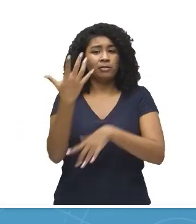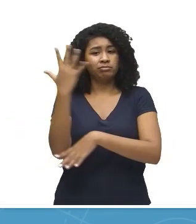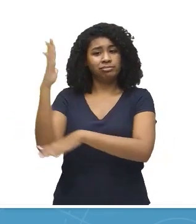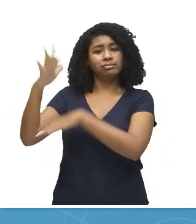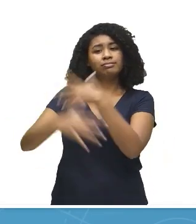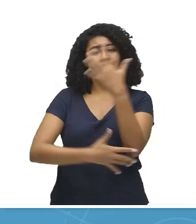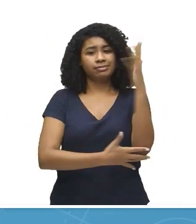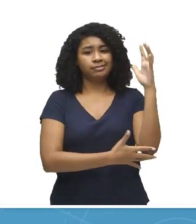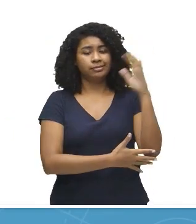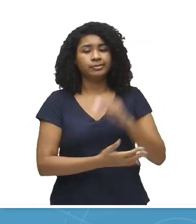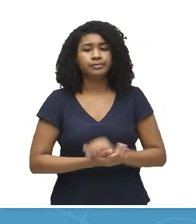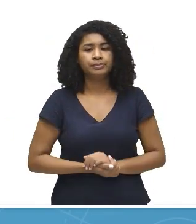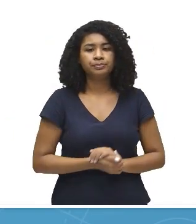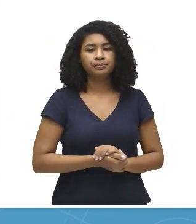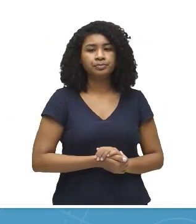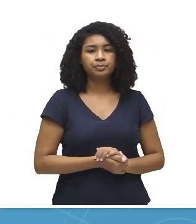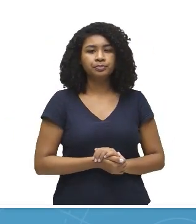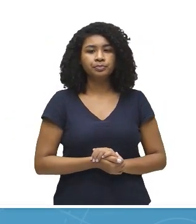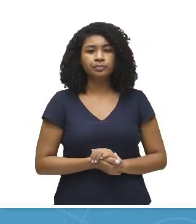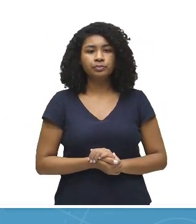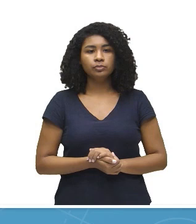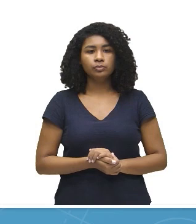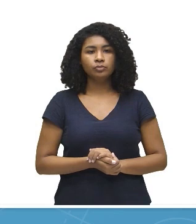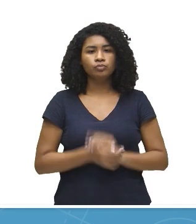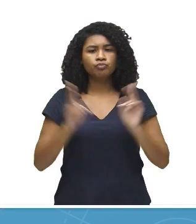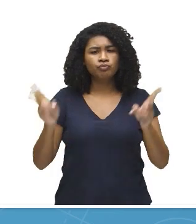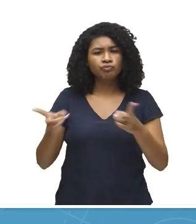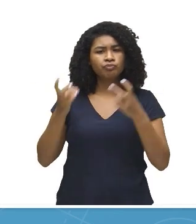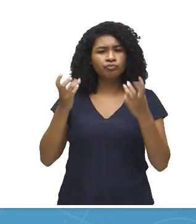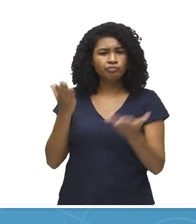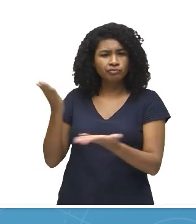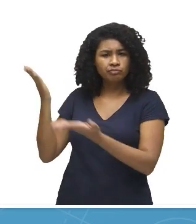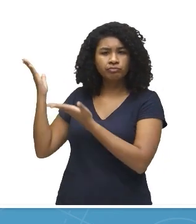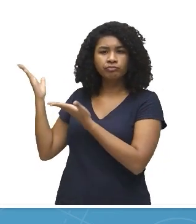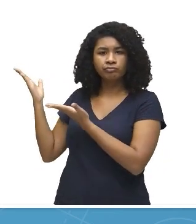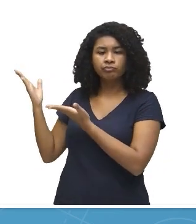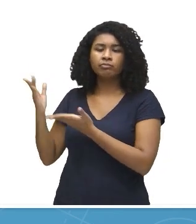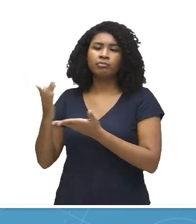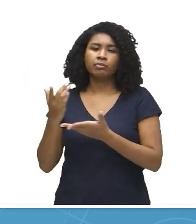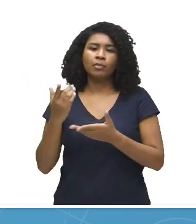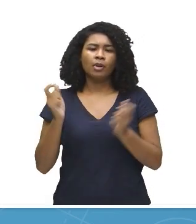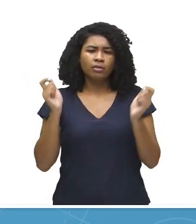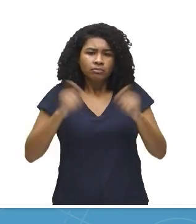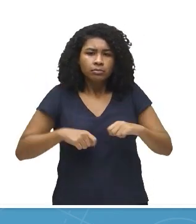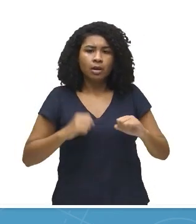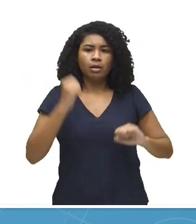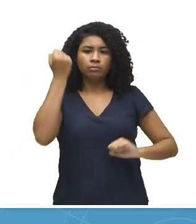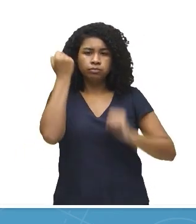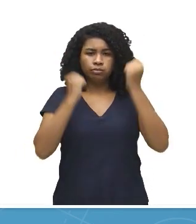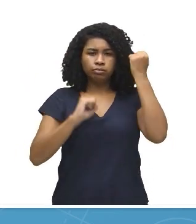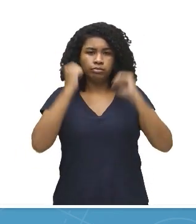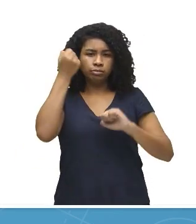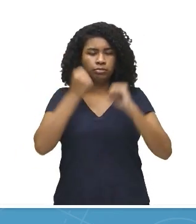maior desenvolvimento, né, com a industrialização. A gente tem aí alguns pontos, né, positivos, mais